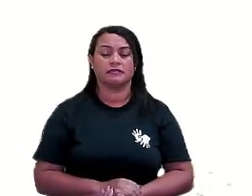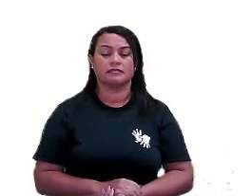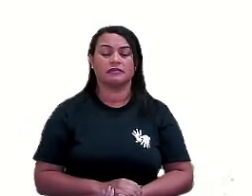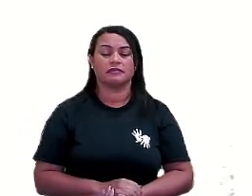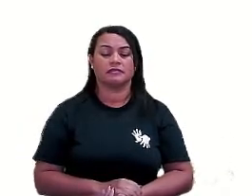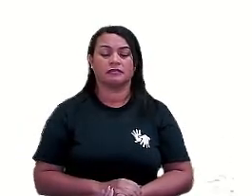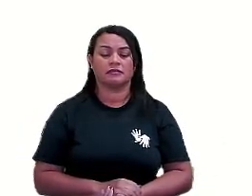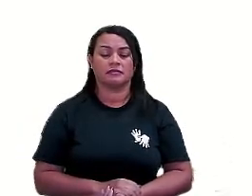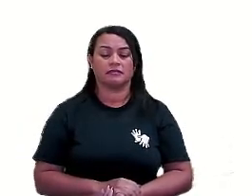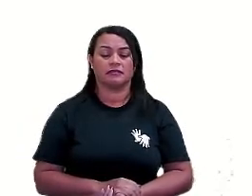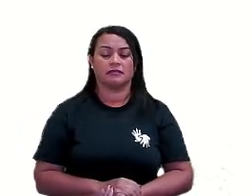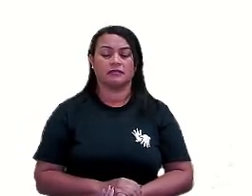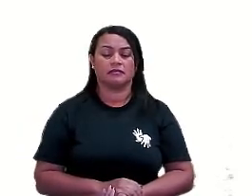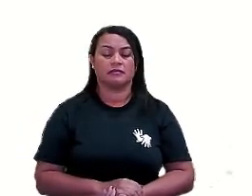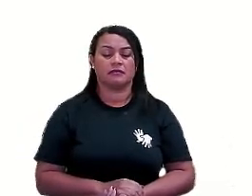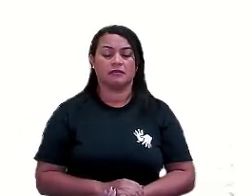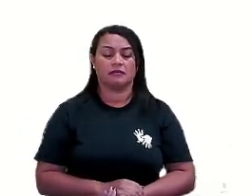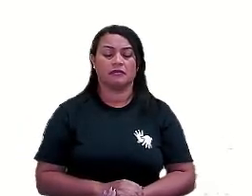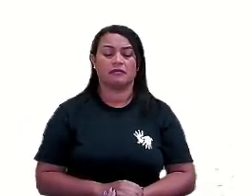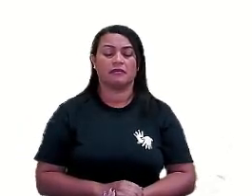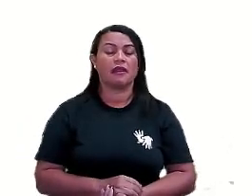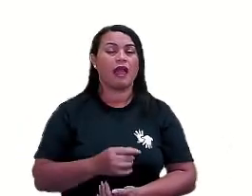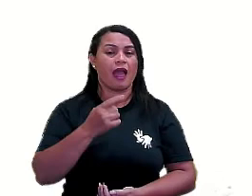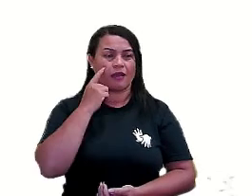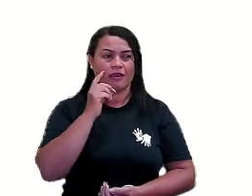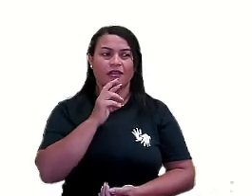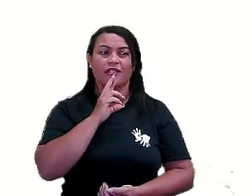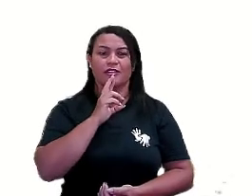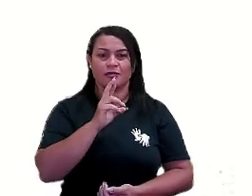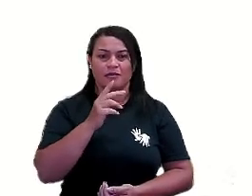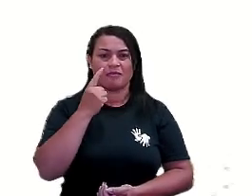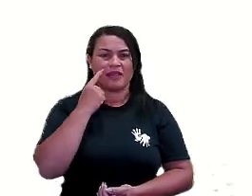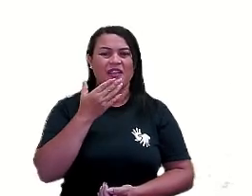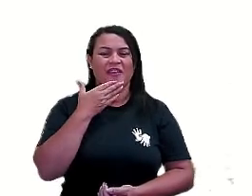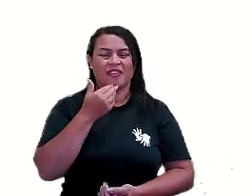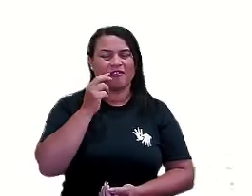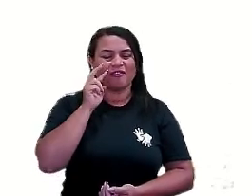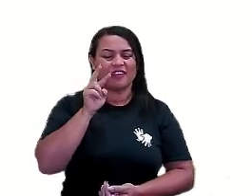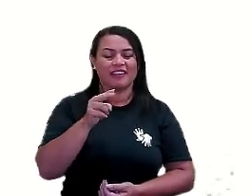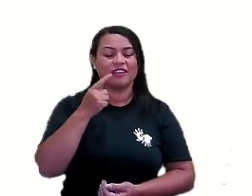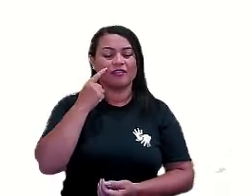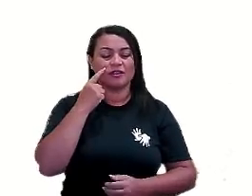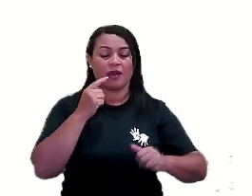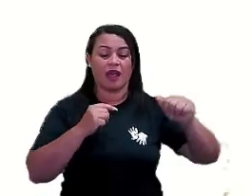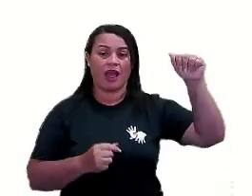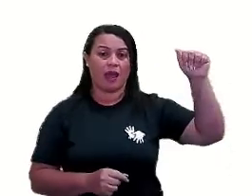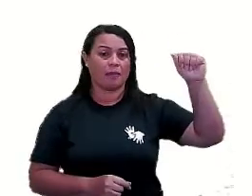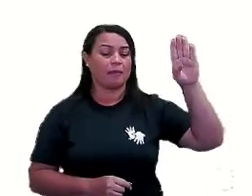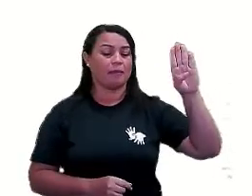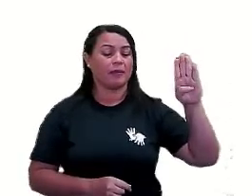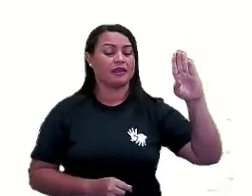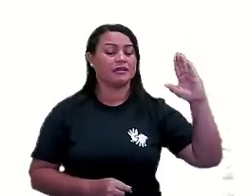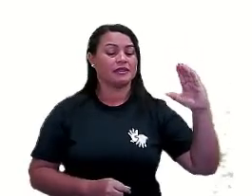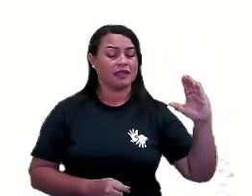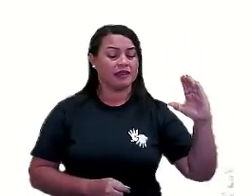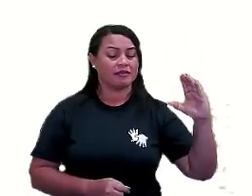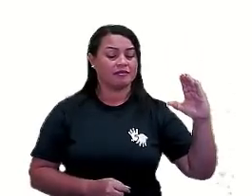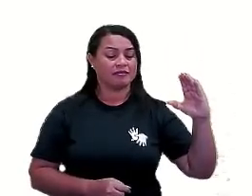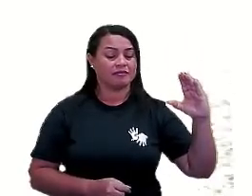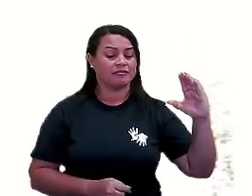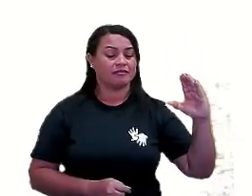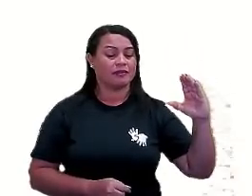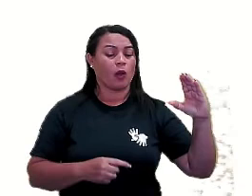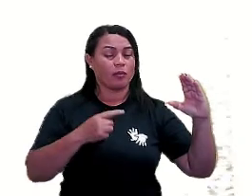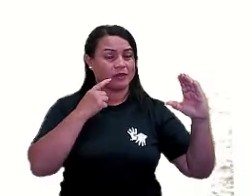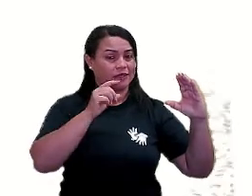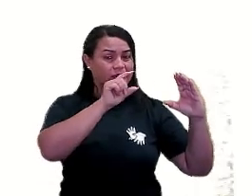is. Ok. Yes, she will. Tô vendo agora. A outra. Yes, she is. E na letra